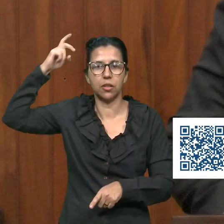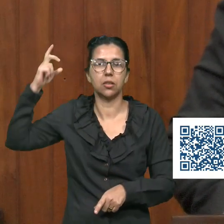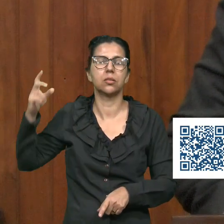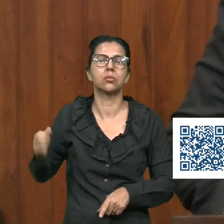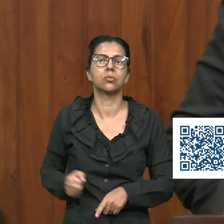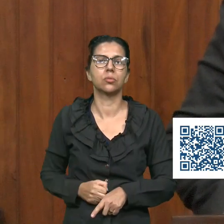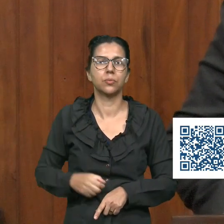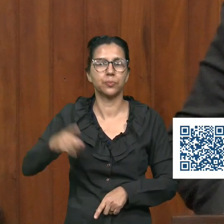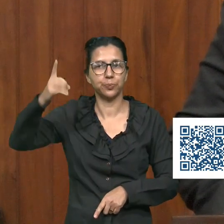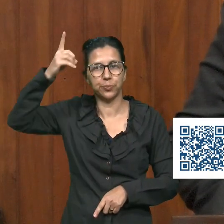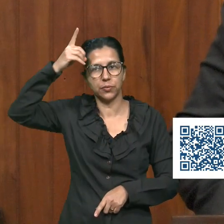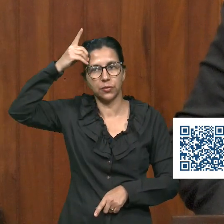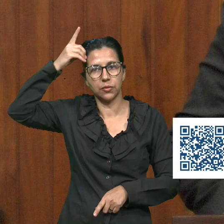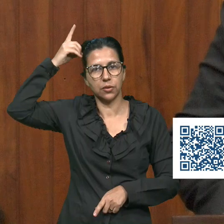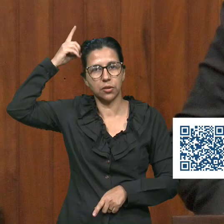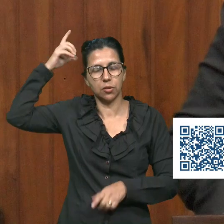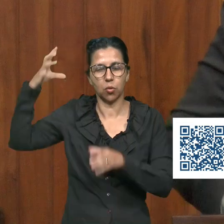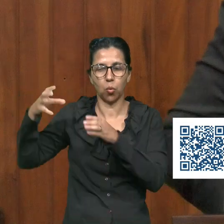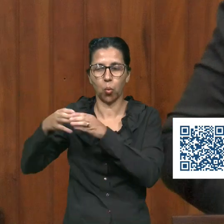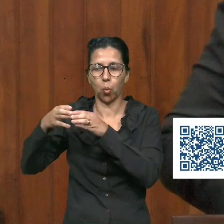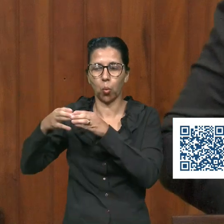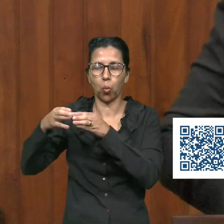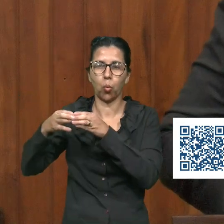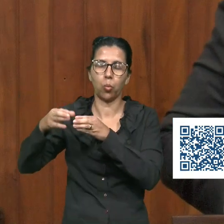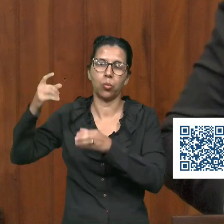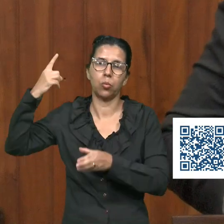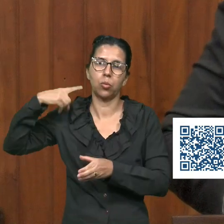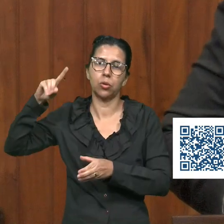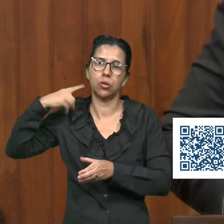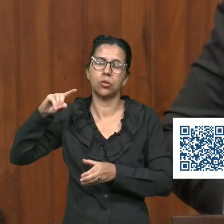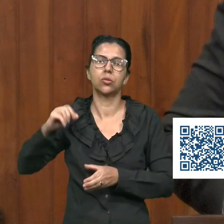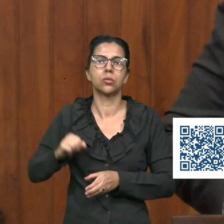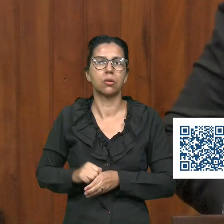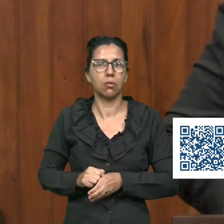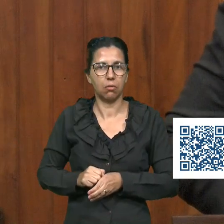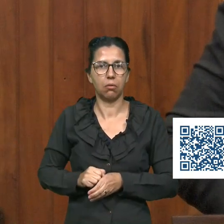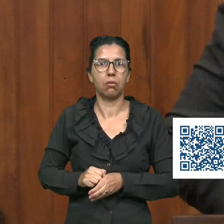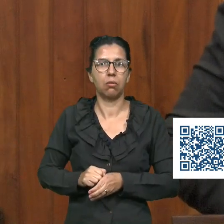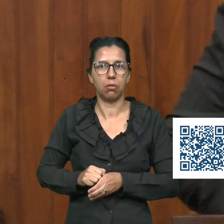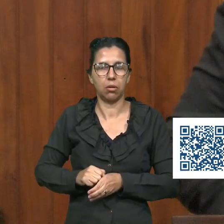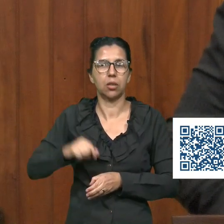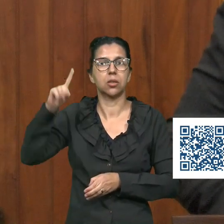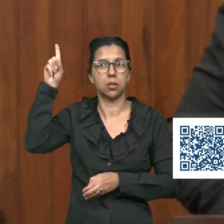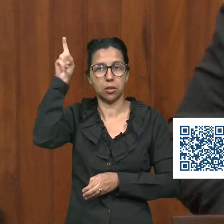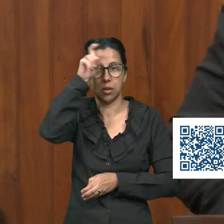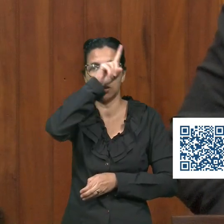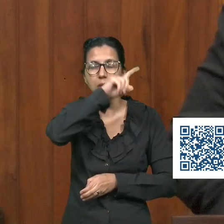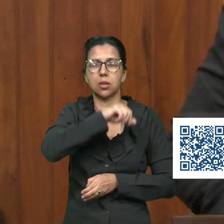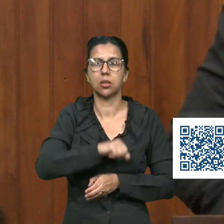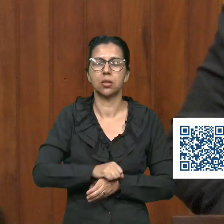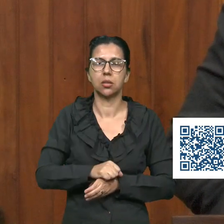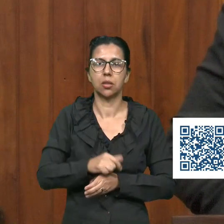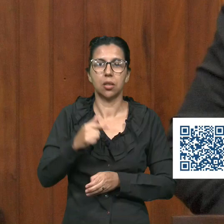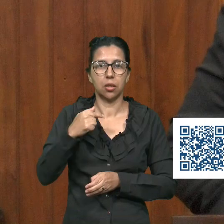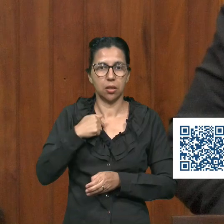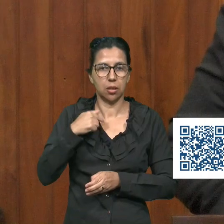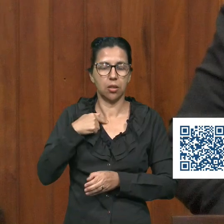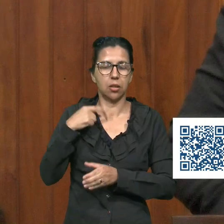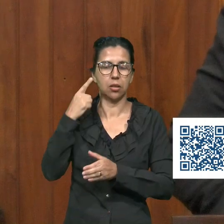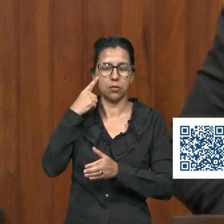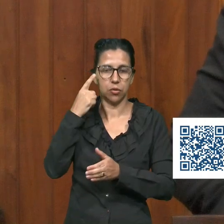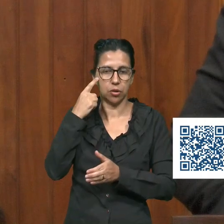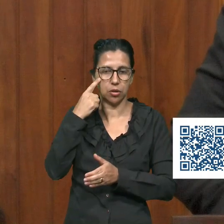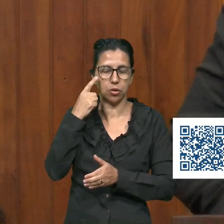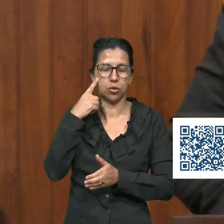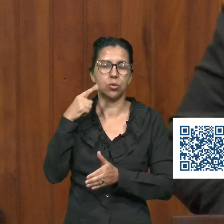Alonso, né, o seu grupo político. Só que é muito sério. Há indícios, no meu entender,